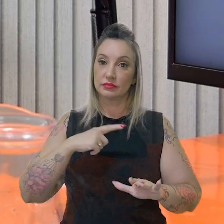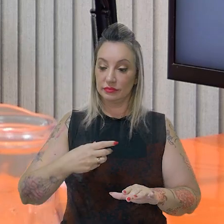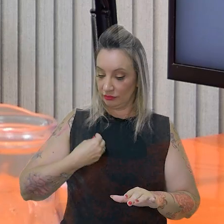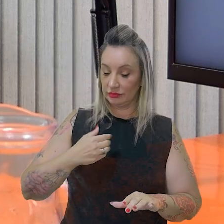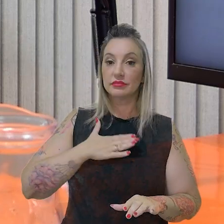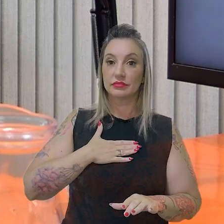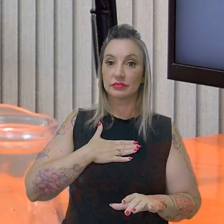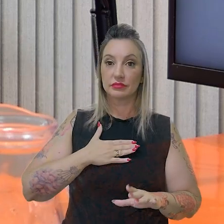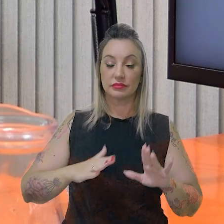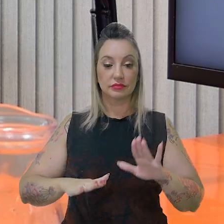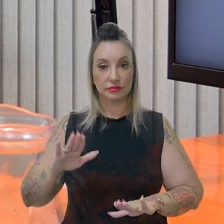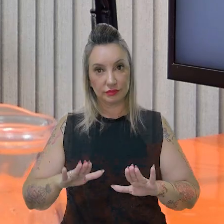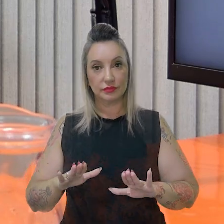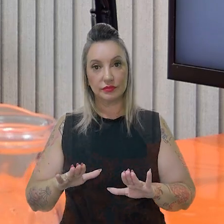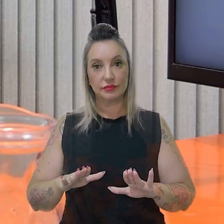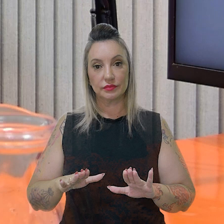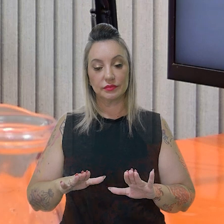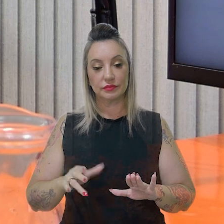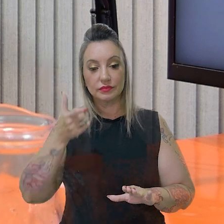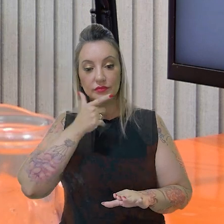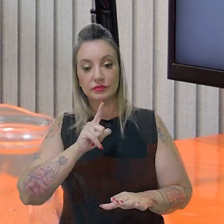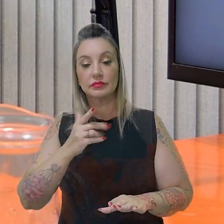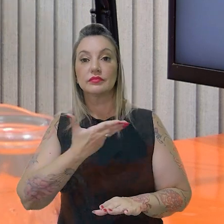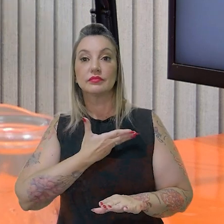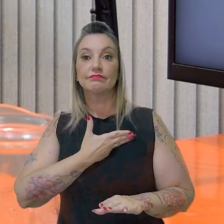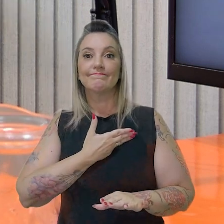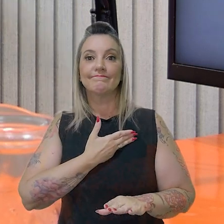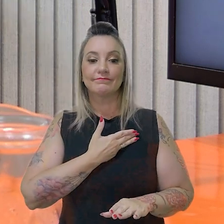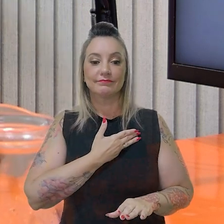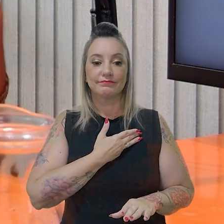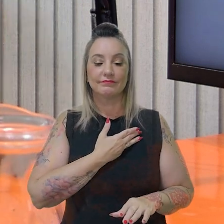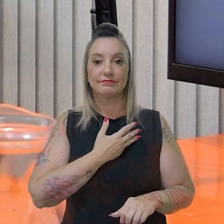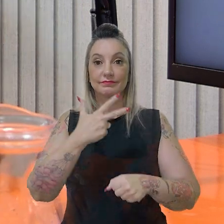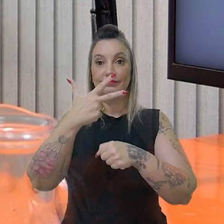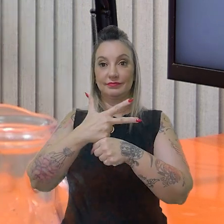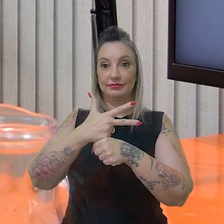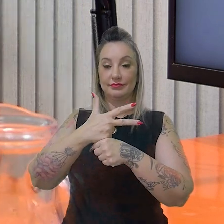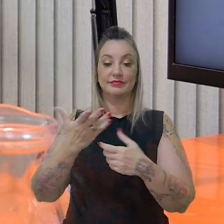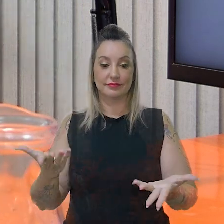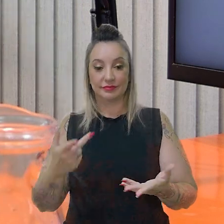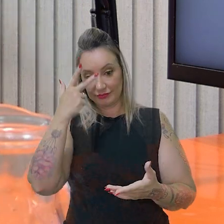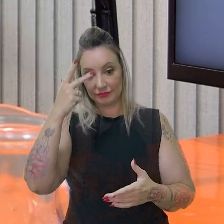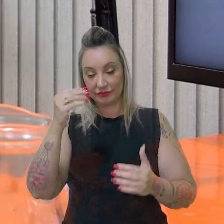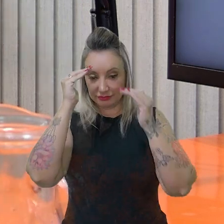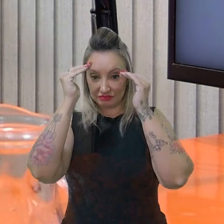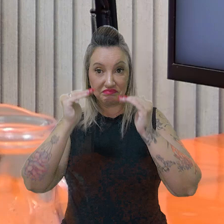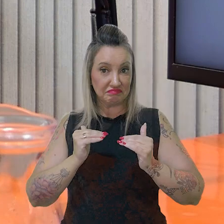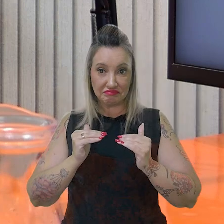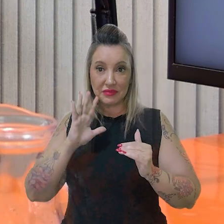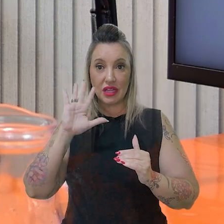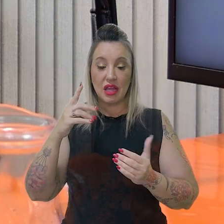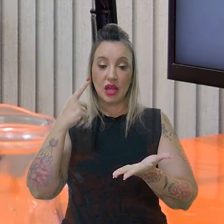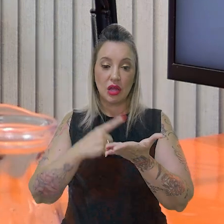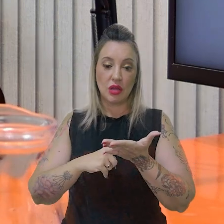talvez eh eu consiga uma amiga online do Espírito Santo alguém para para cumprir a agenda pensei já